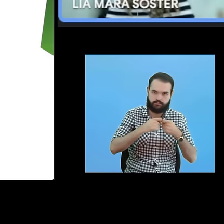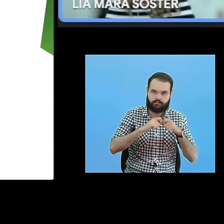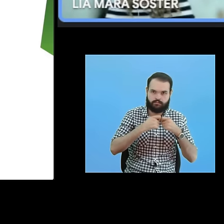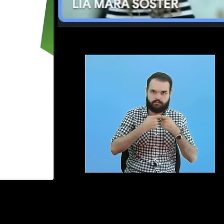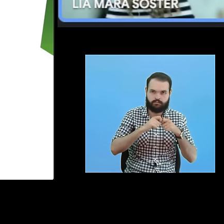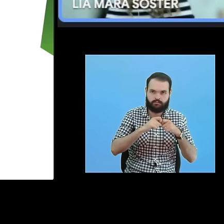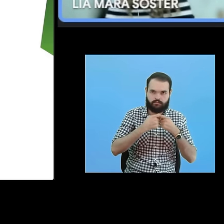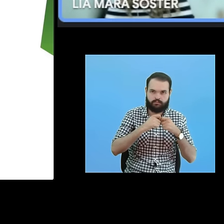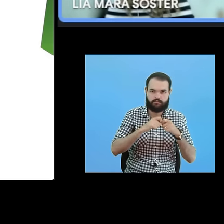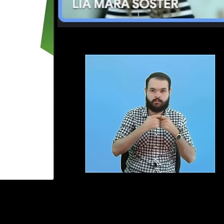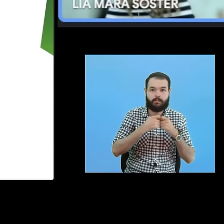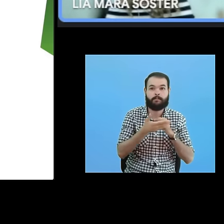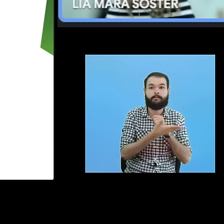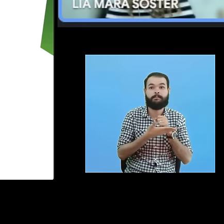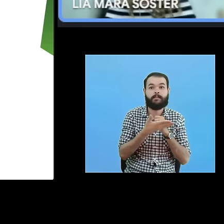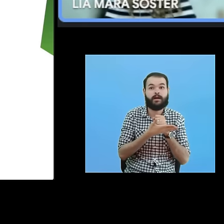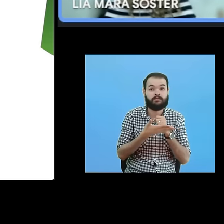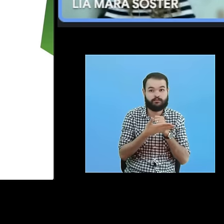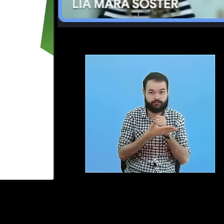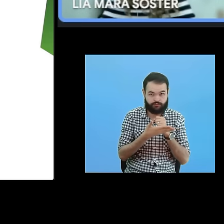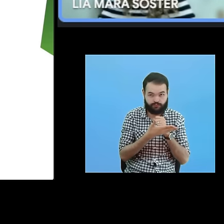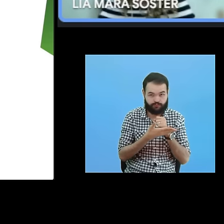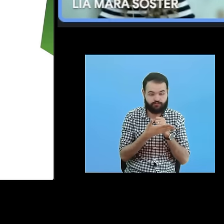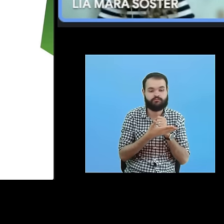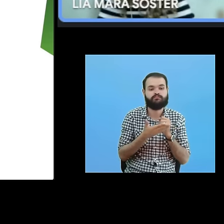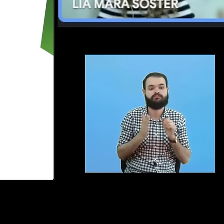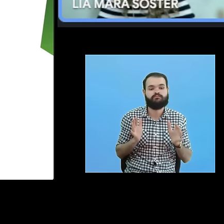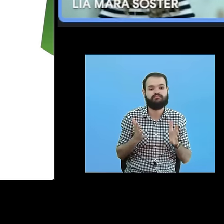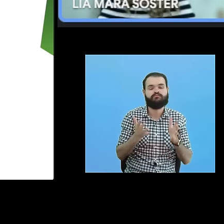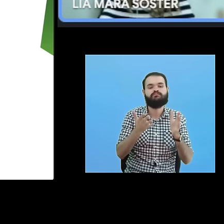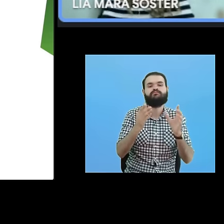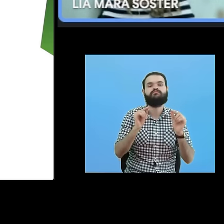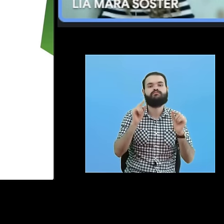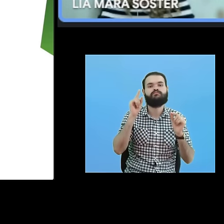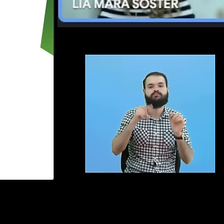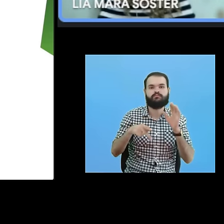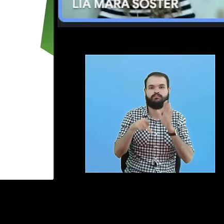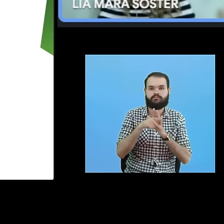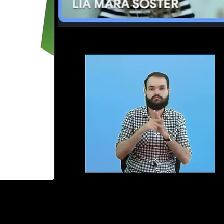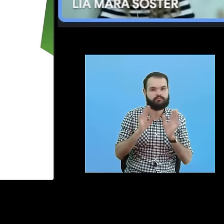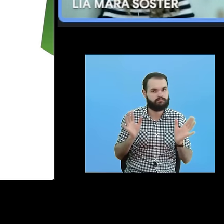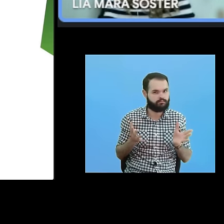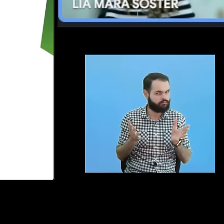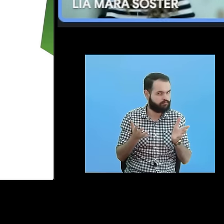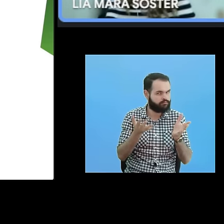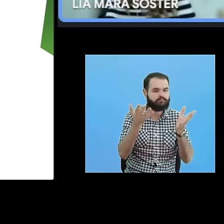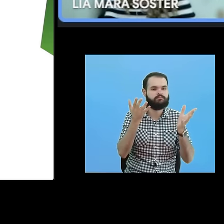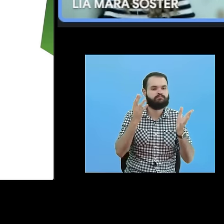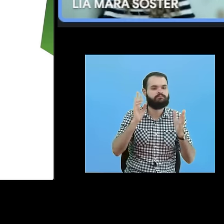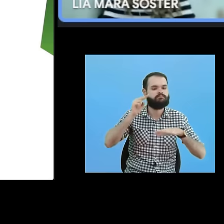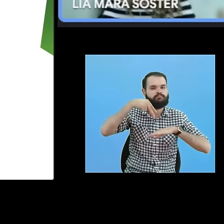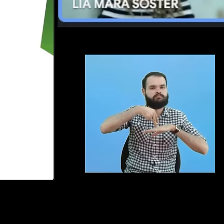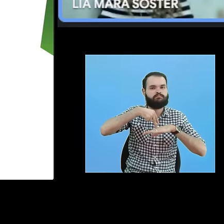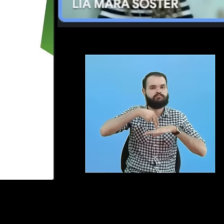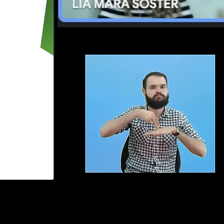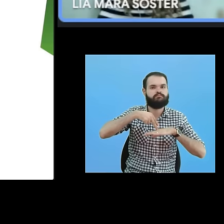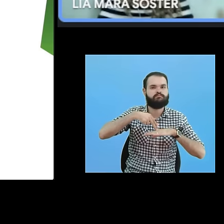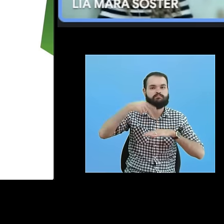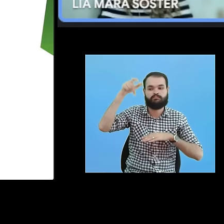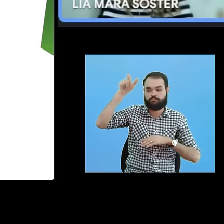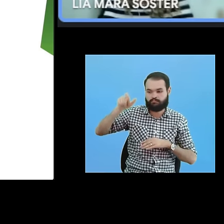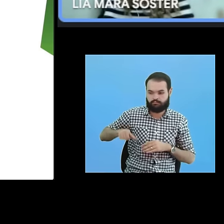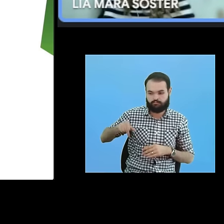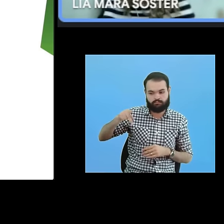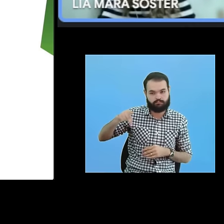nós temos por pressuposto incentivar o protagonismo, e essa oficina foi ministrada por uma